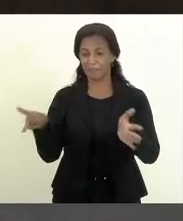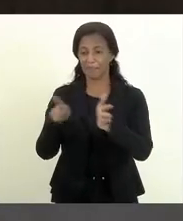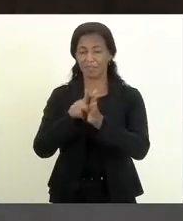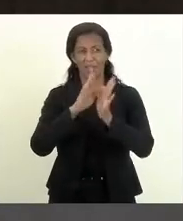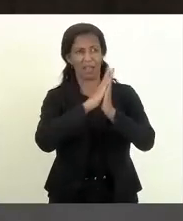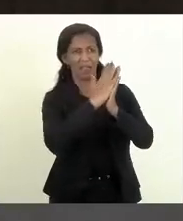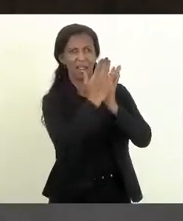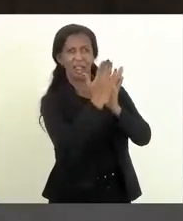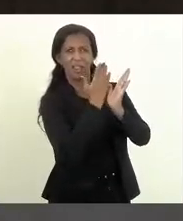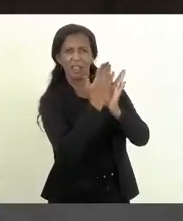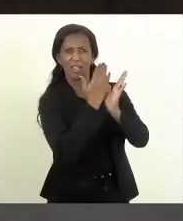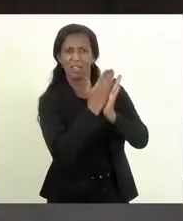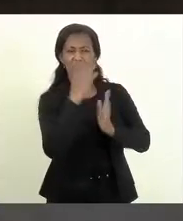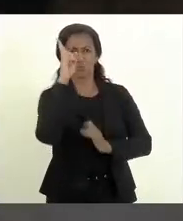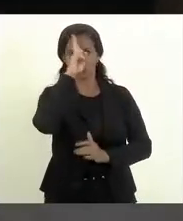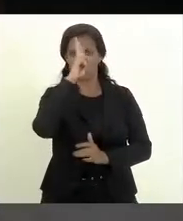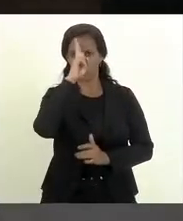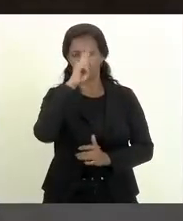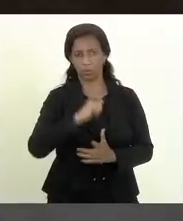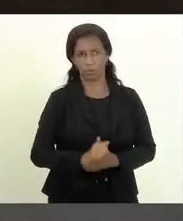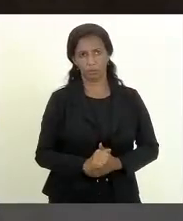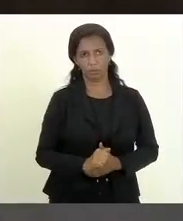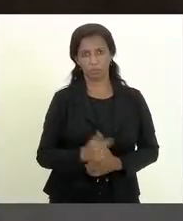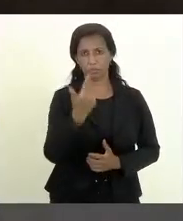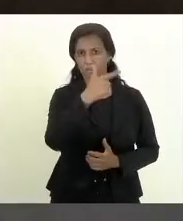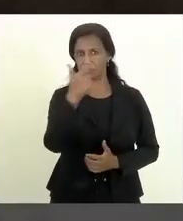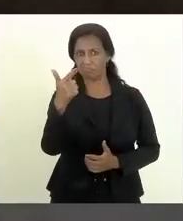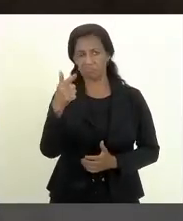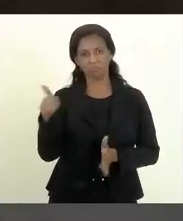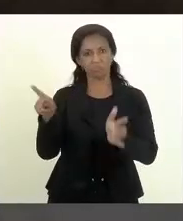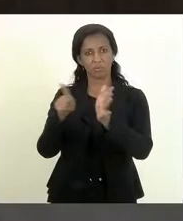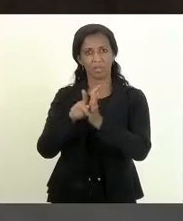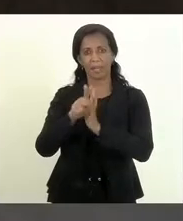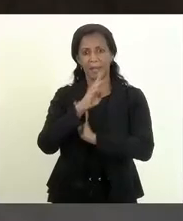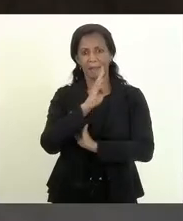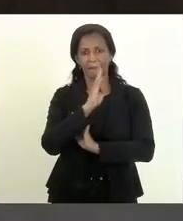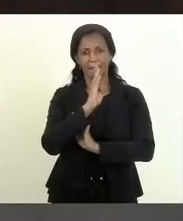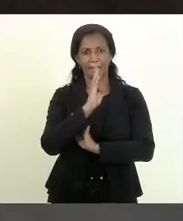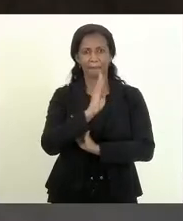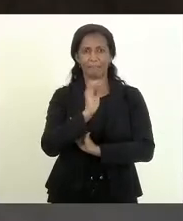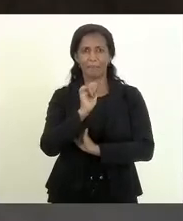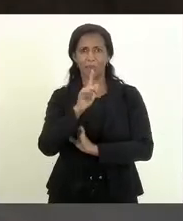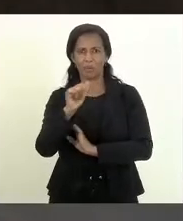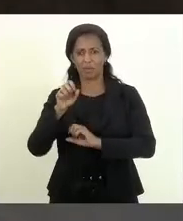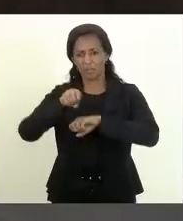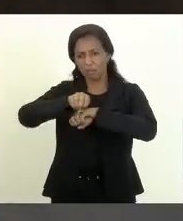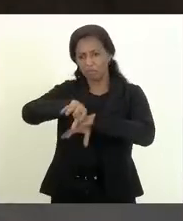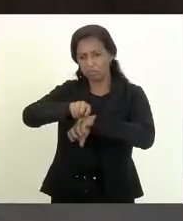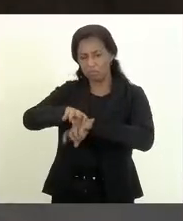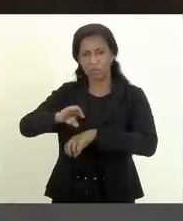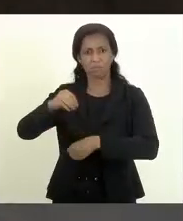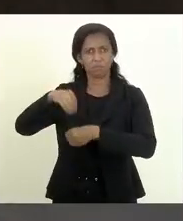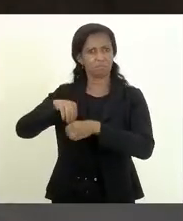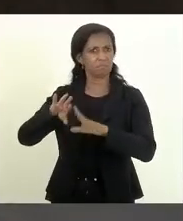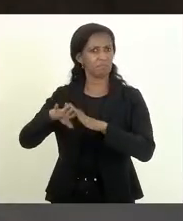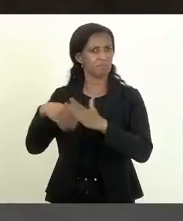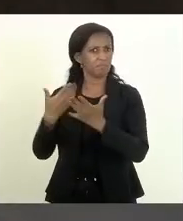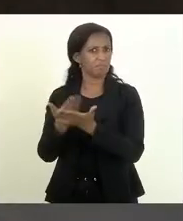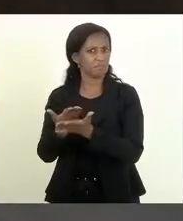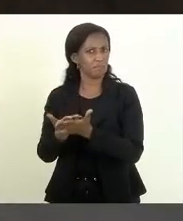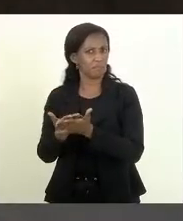livros históricos, que não faz parte da bibliografia da educação, esse tipo